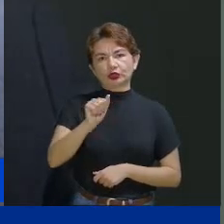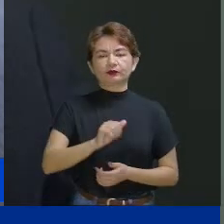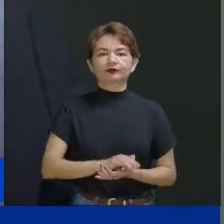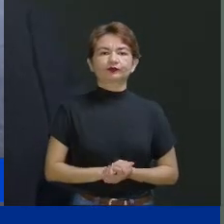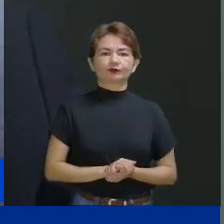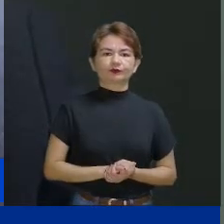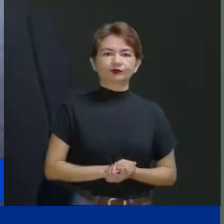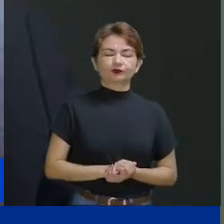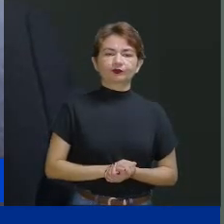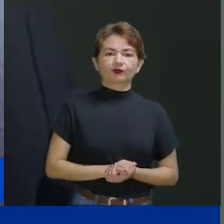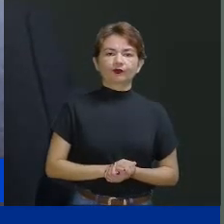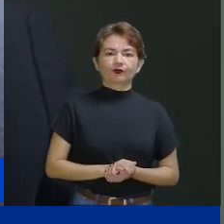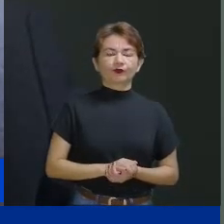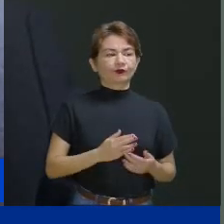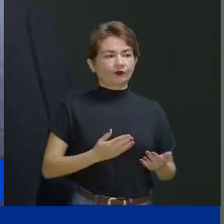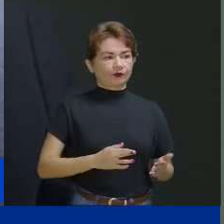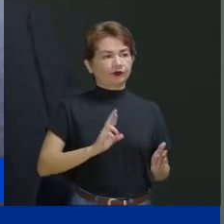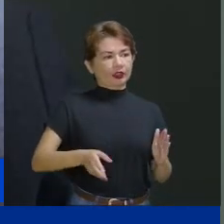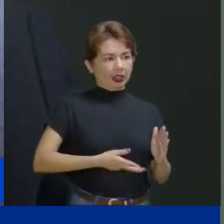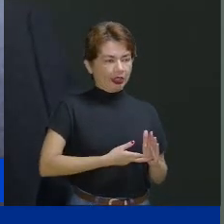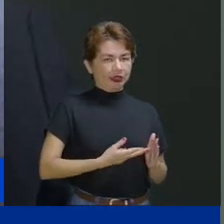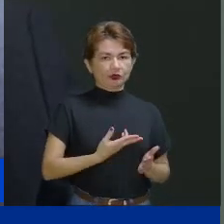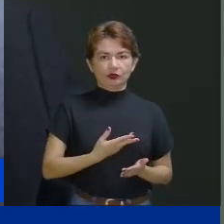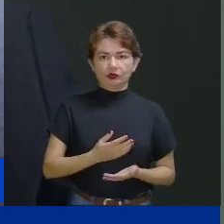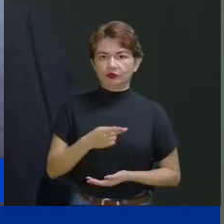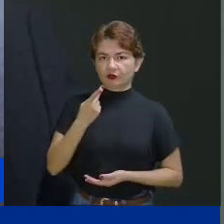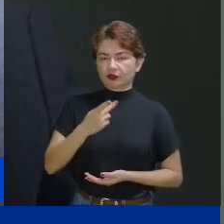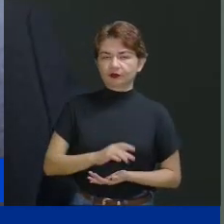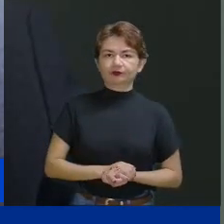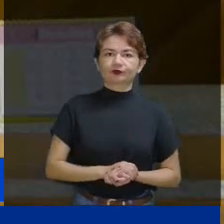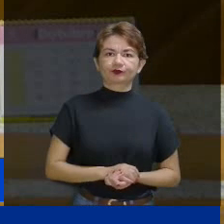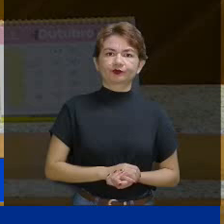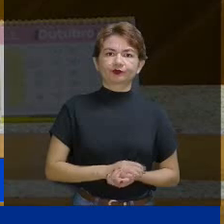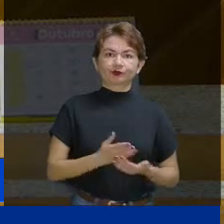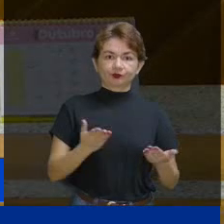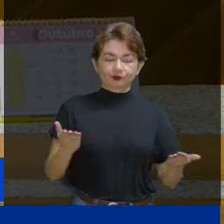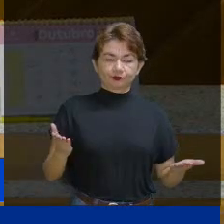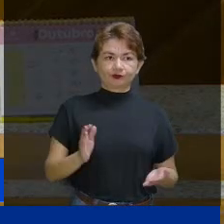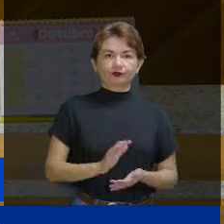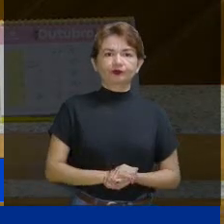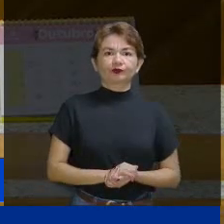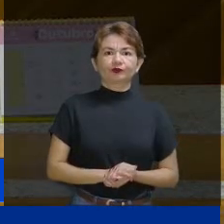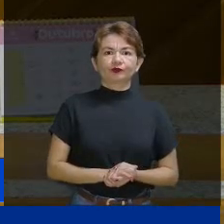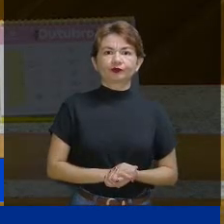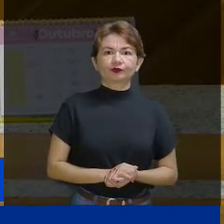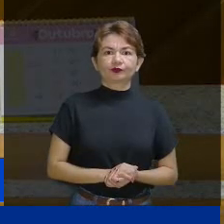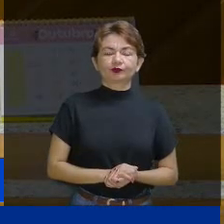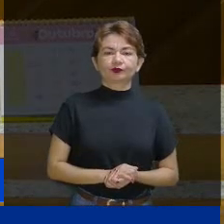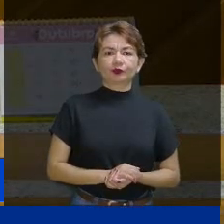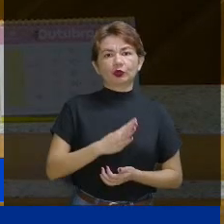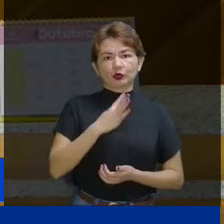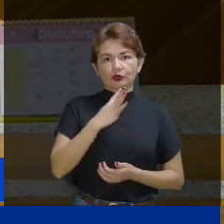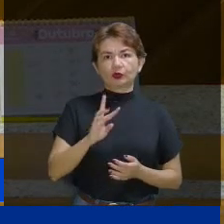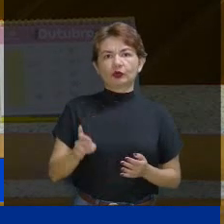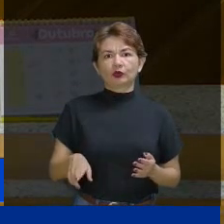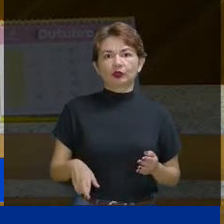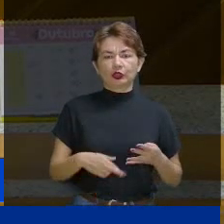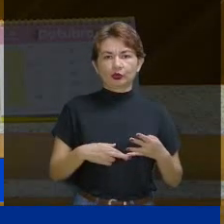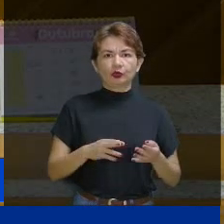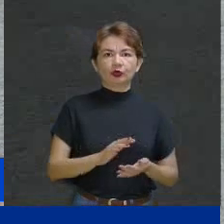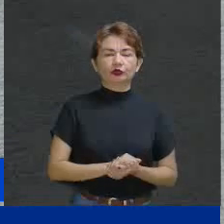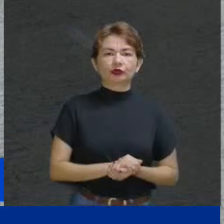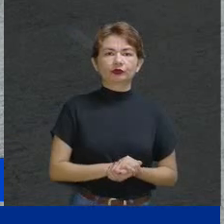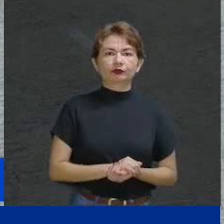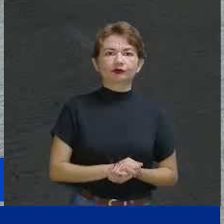Senhor relator. Foco no desembarque do Carlos. Excelências, presentes pressupostos, conheço do recurso.